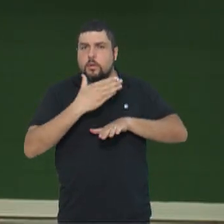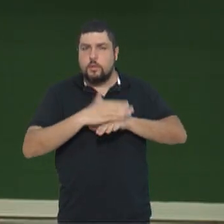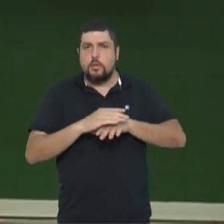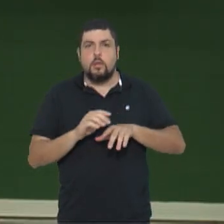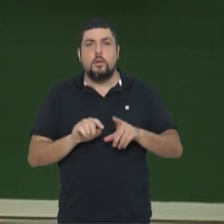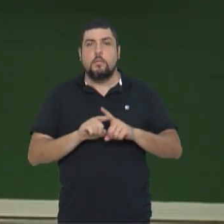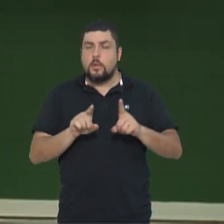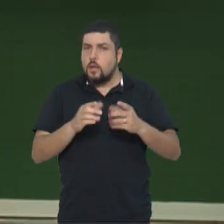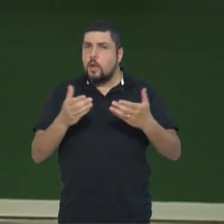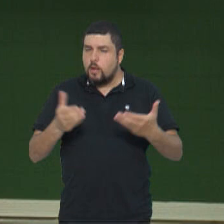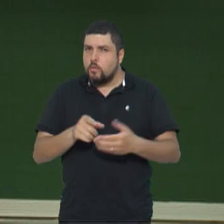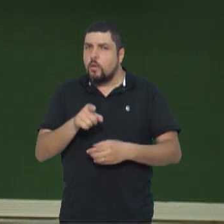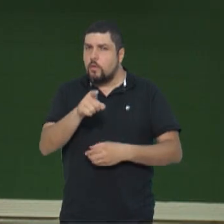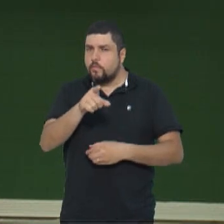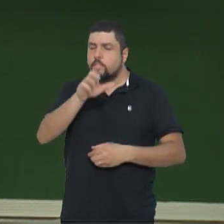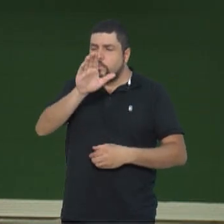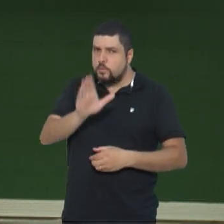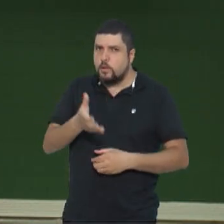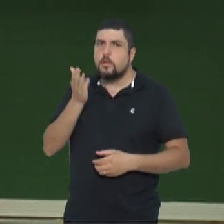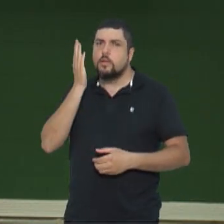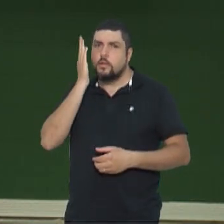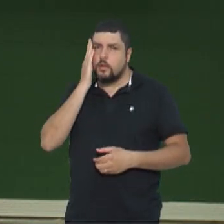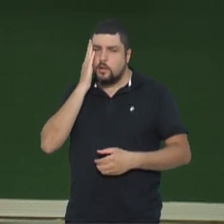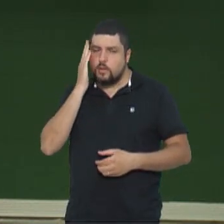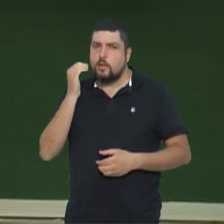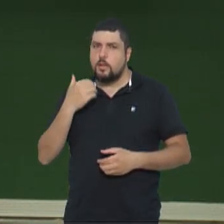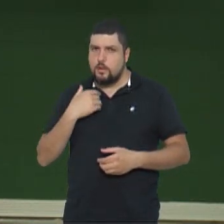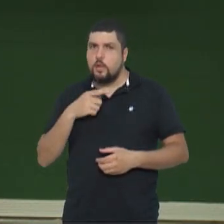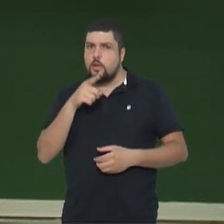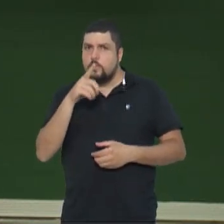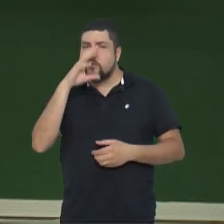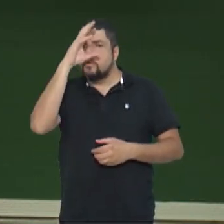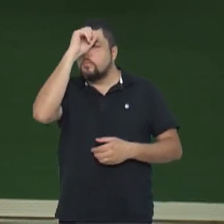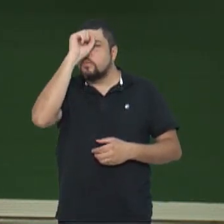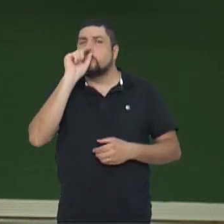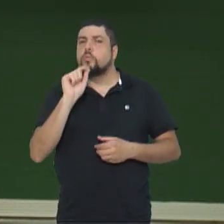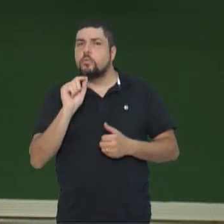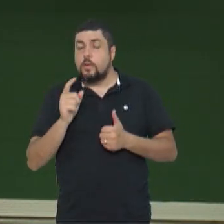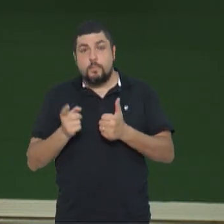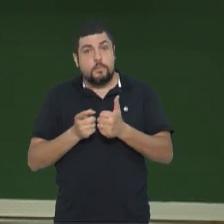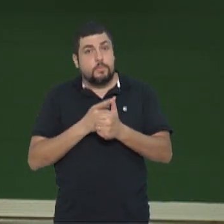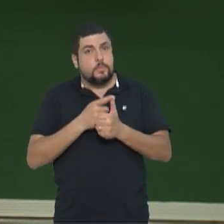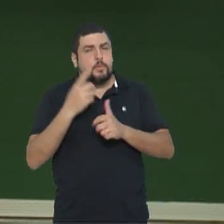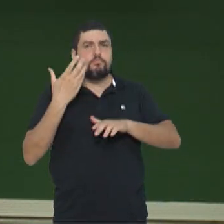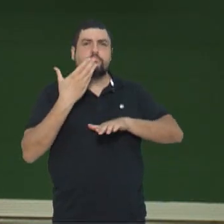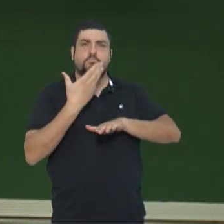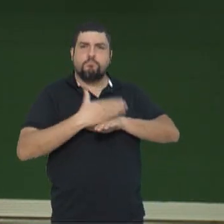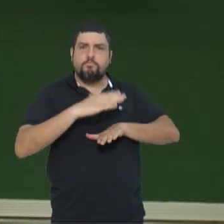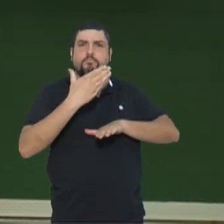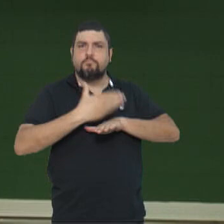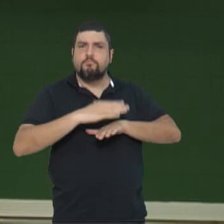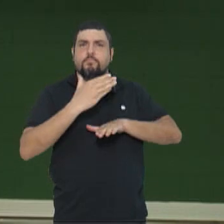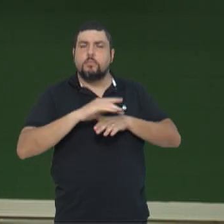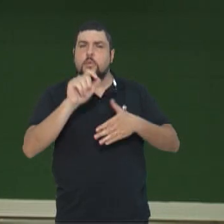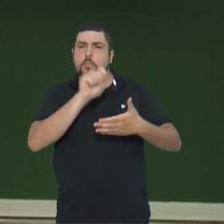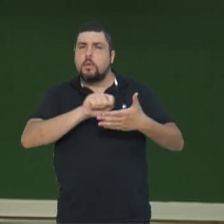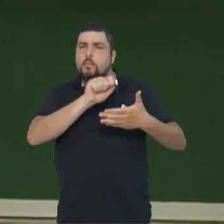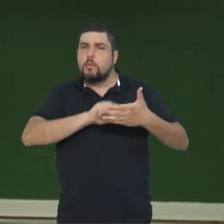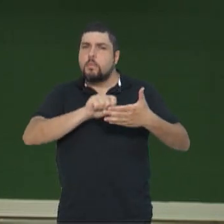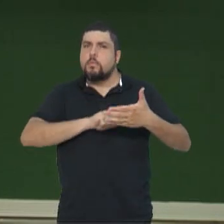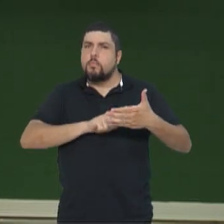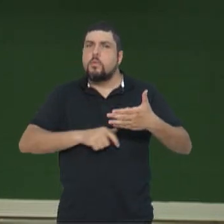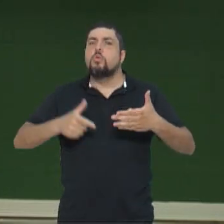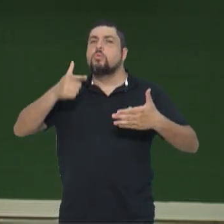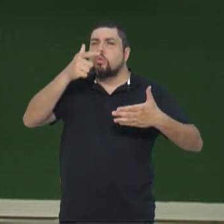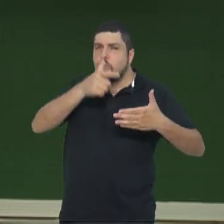está aprendendo com a professora Maísa que sim, é muito importante o rascunho para que o seu texto atinja o objetivo que